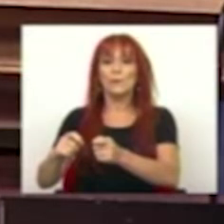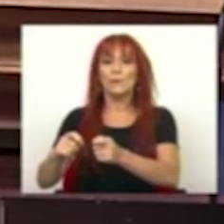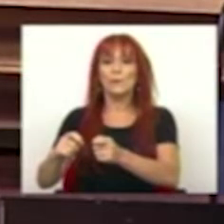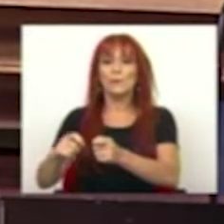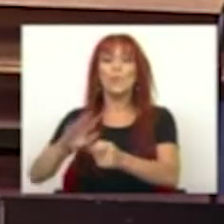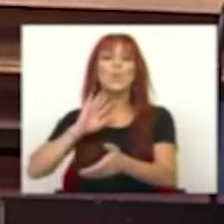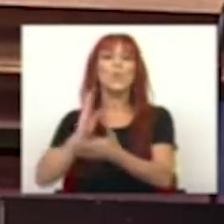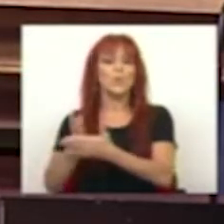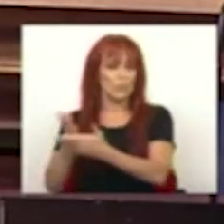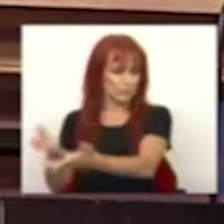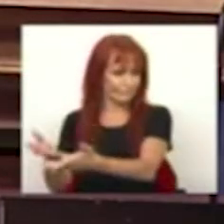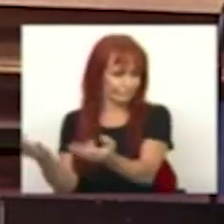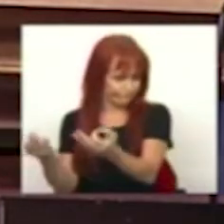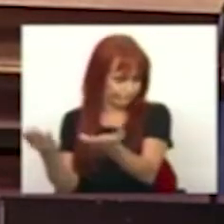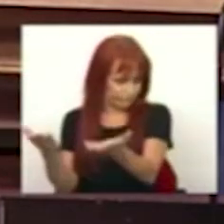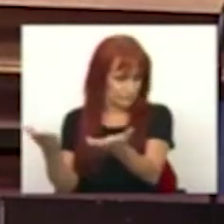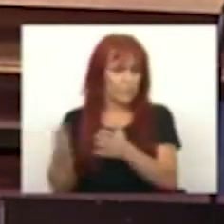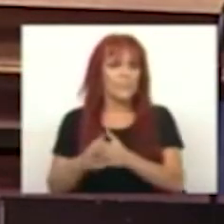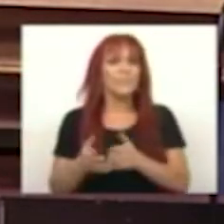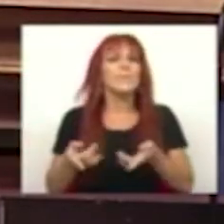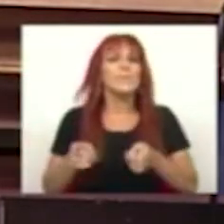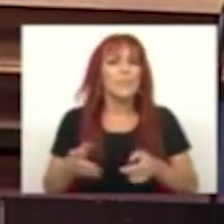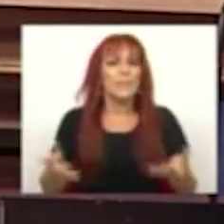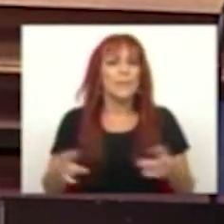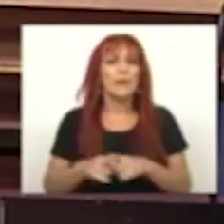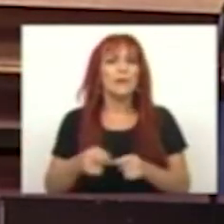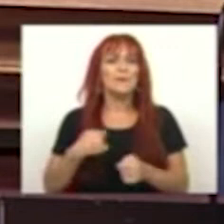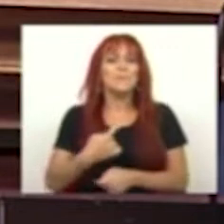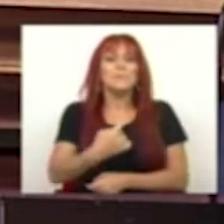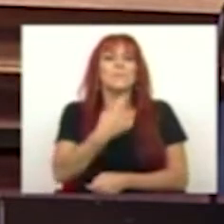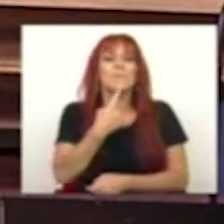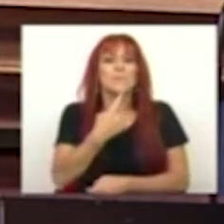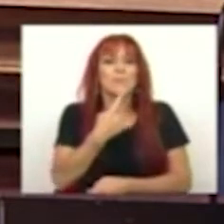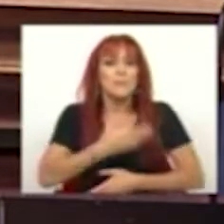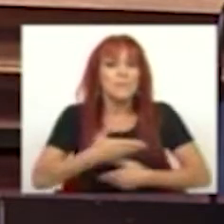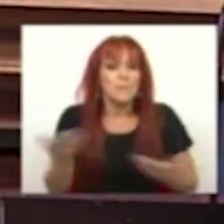no último, não é? E entender